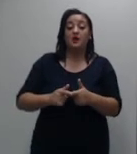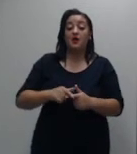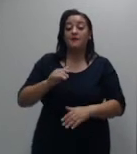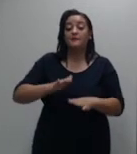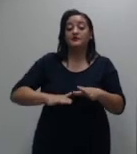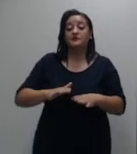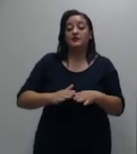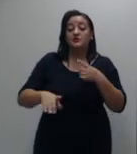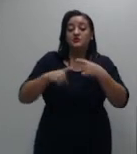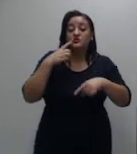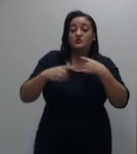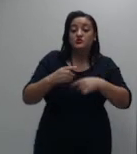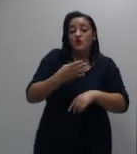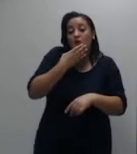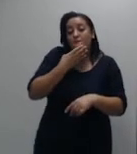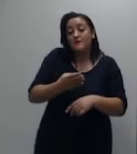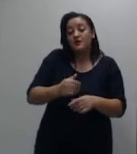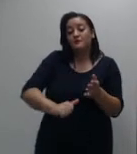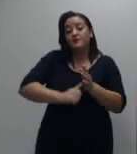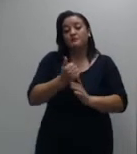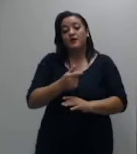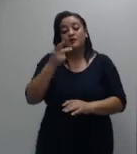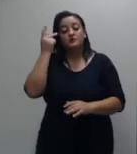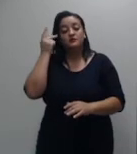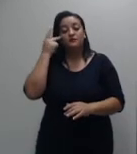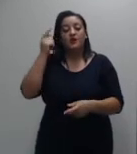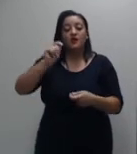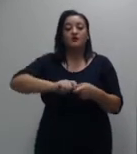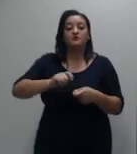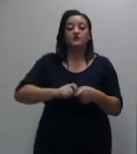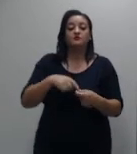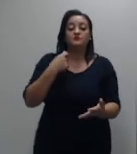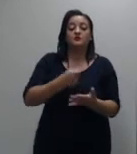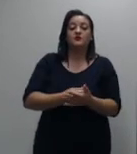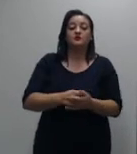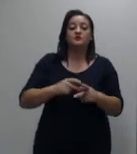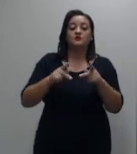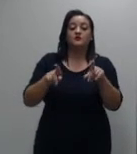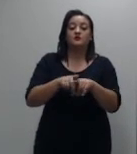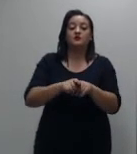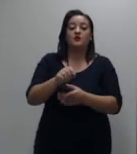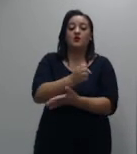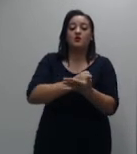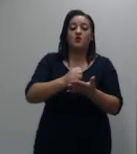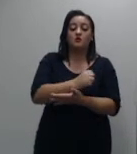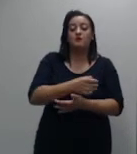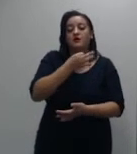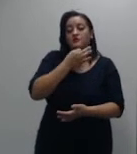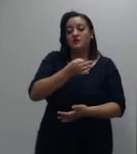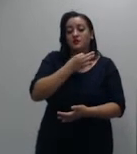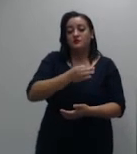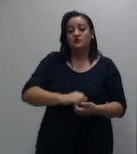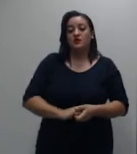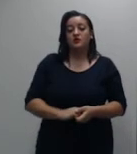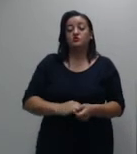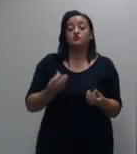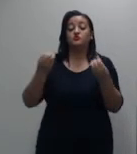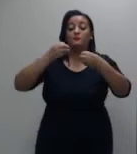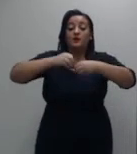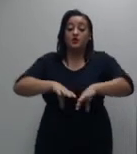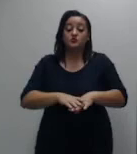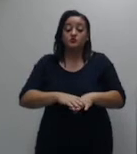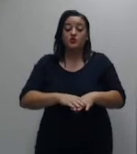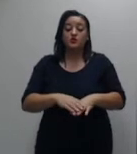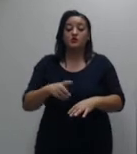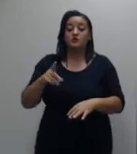discutem pedir a primeira de São Paulo Leite indenizatório por base em alegação de suposto prejuízo que o show de